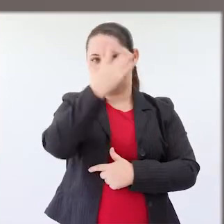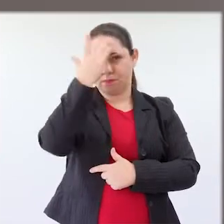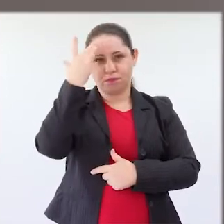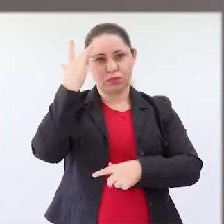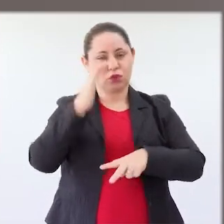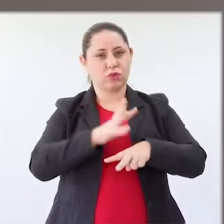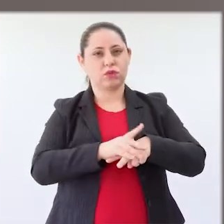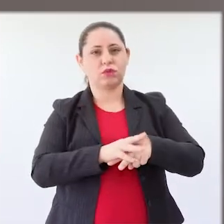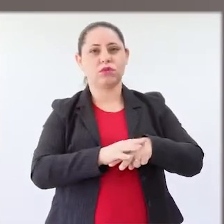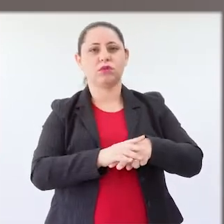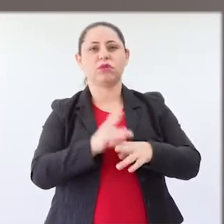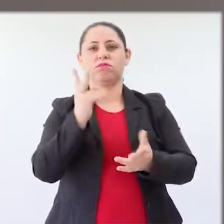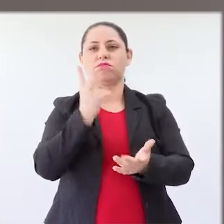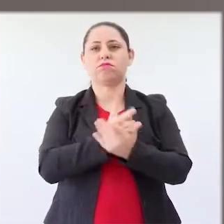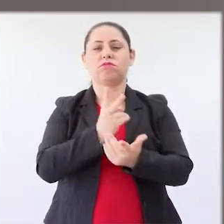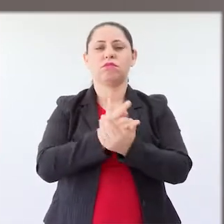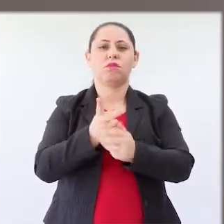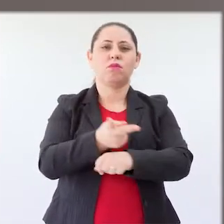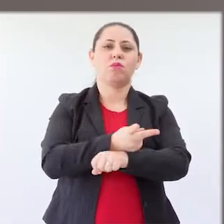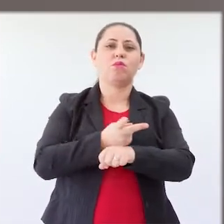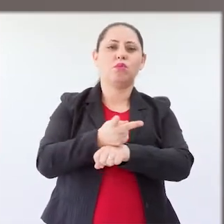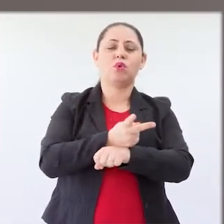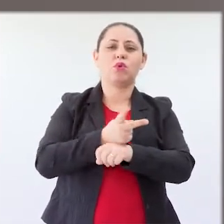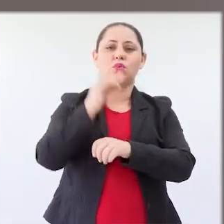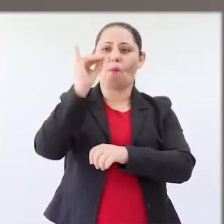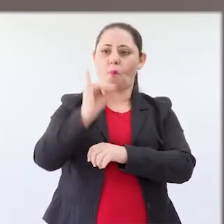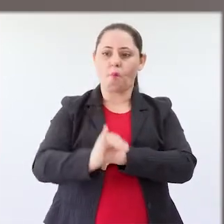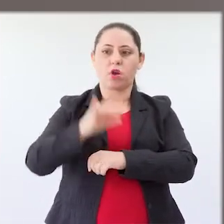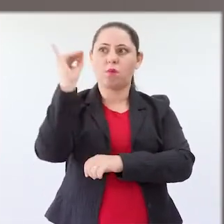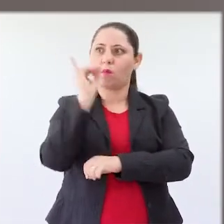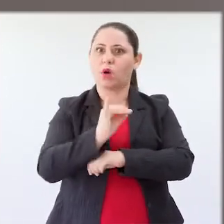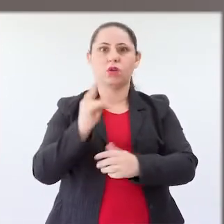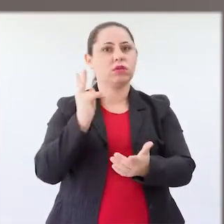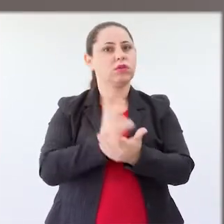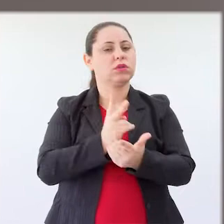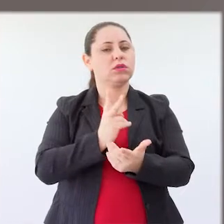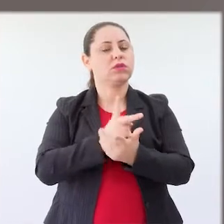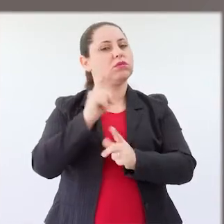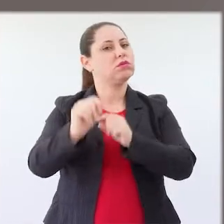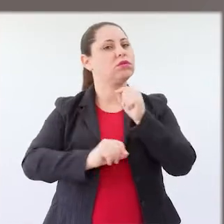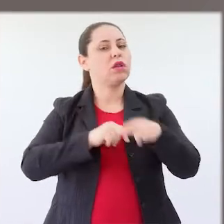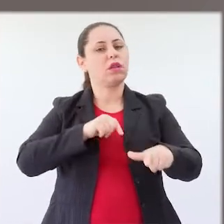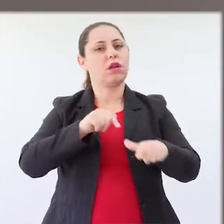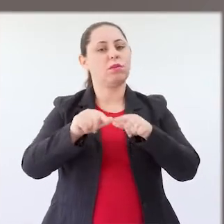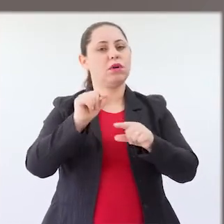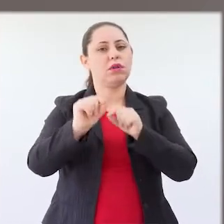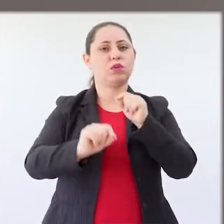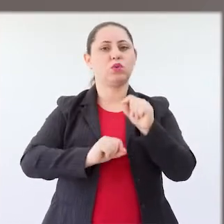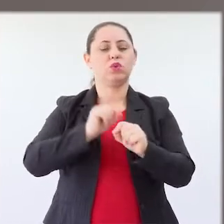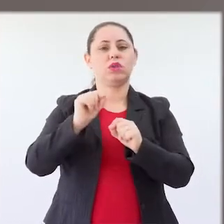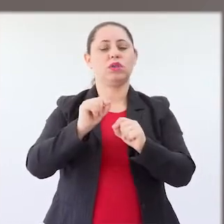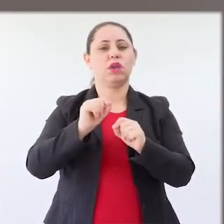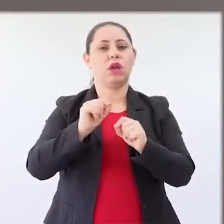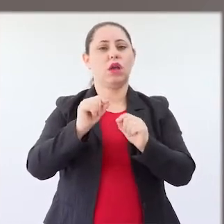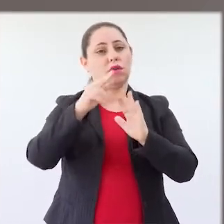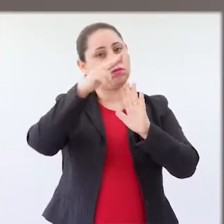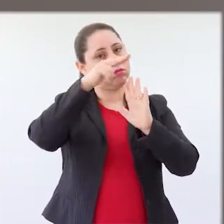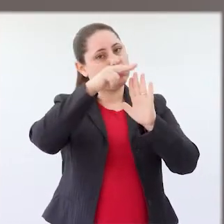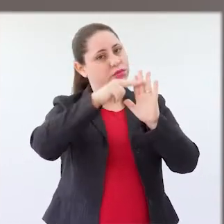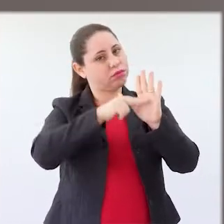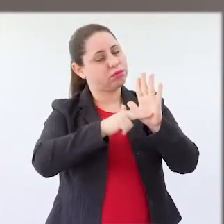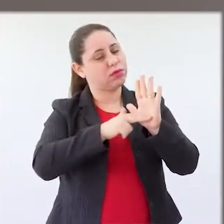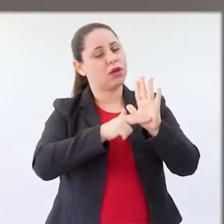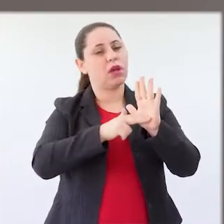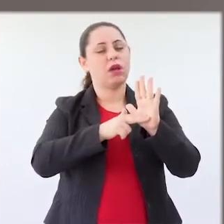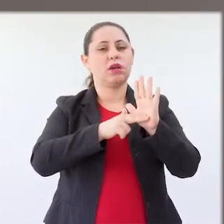pacientes estão constantemente procurando emagrecimento, então a gente trabalha bastante com alguns protocolos